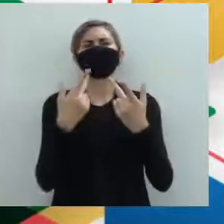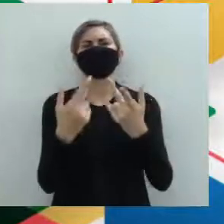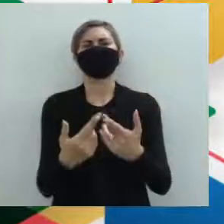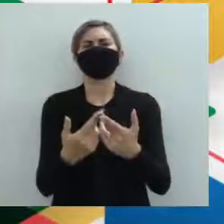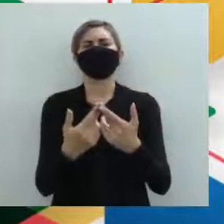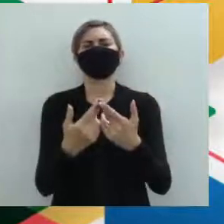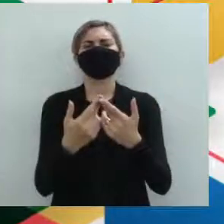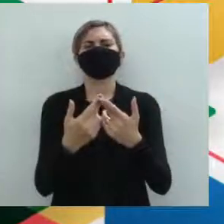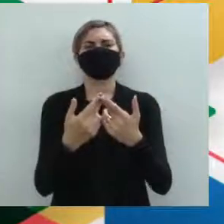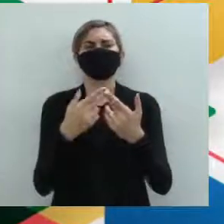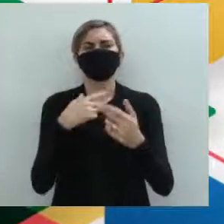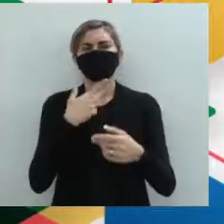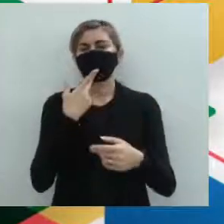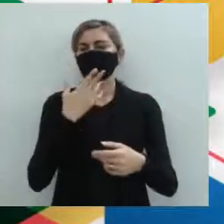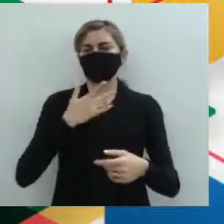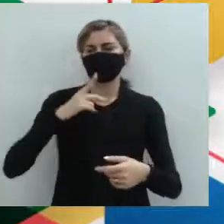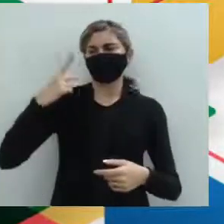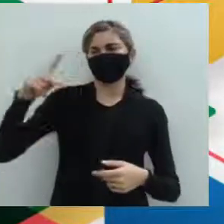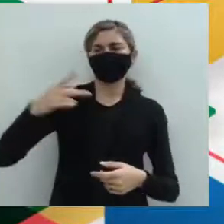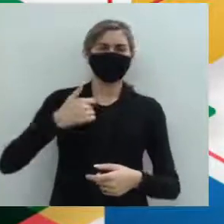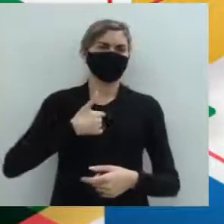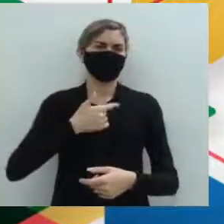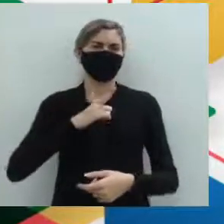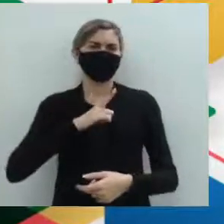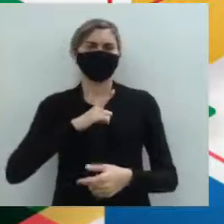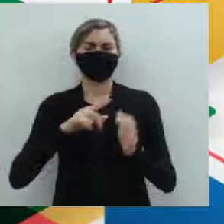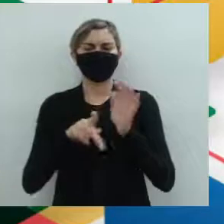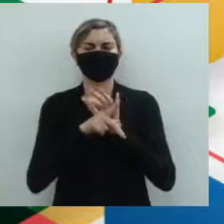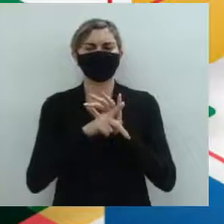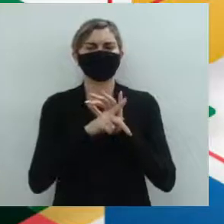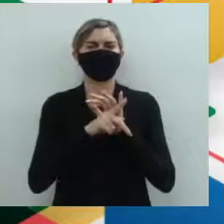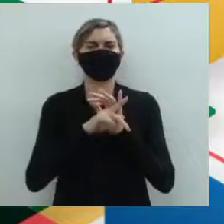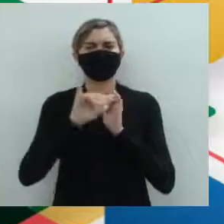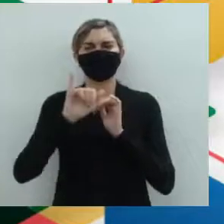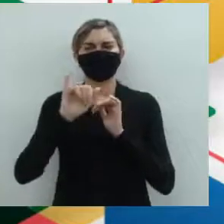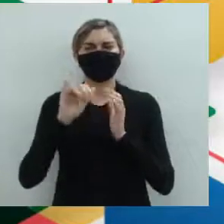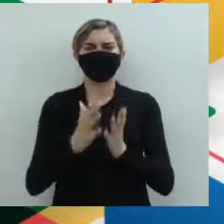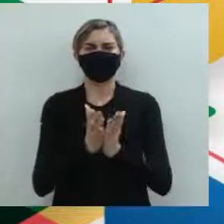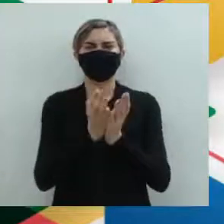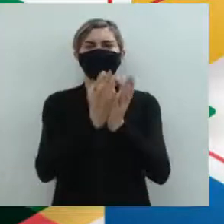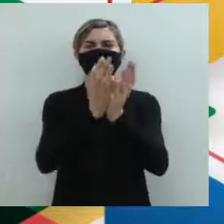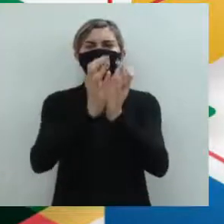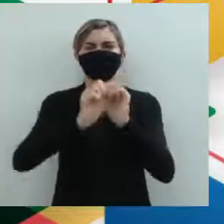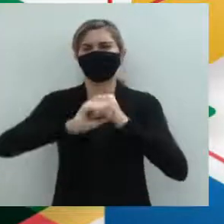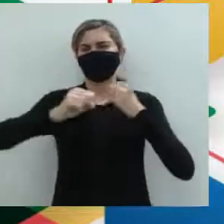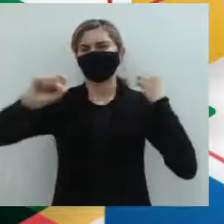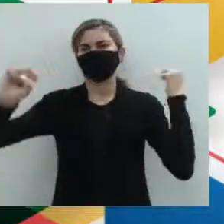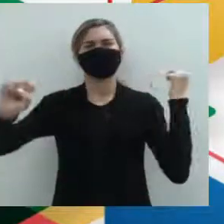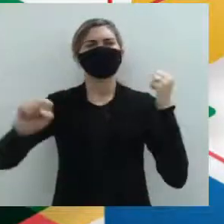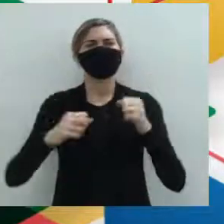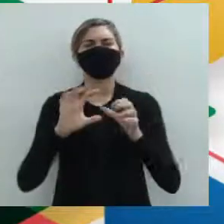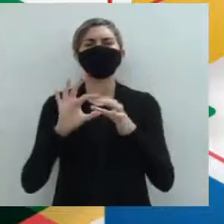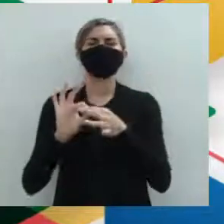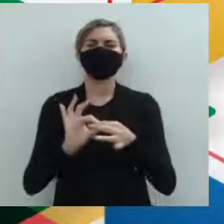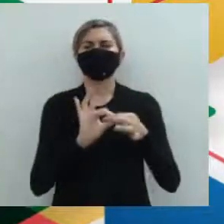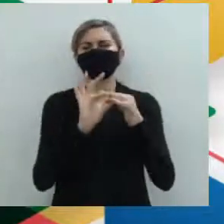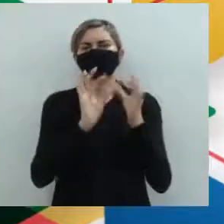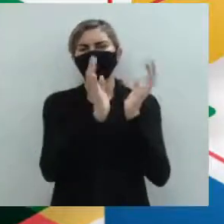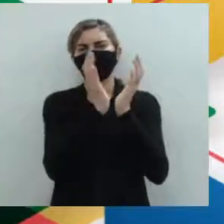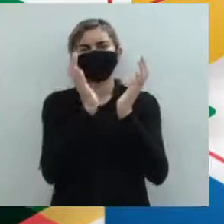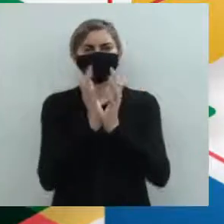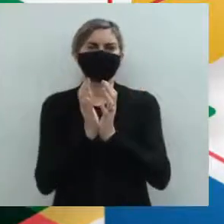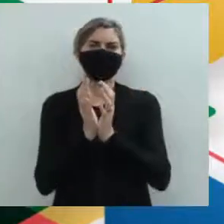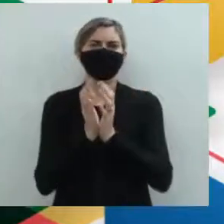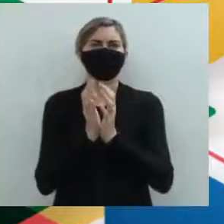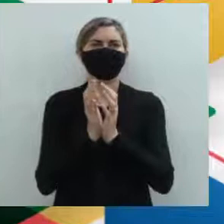Aí olha, ó, fale por você porque eu tenho o meu próprio iate, não é? Que união é essa? Lembrando que a luta de classes ela está presente